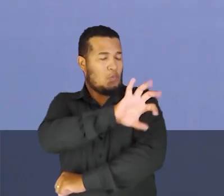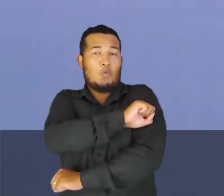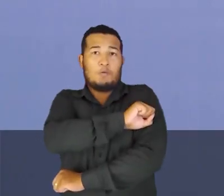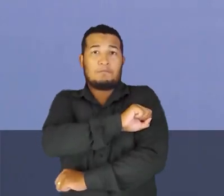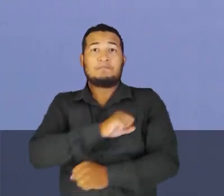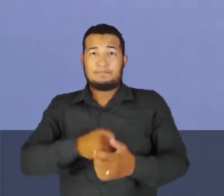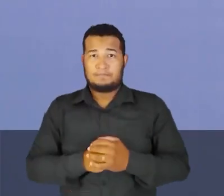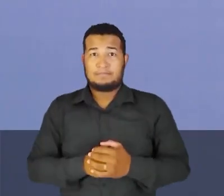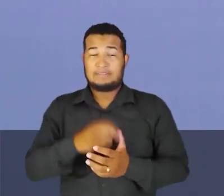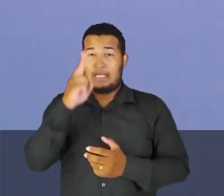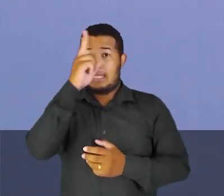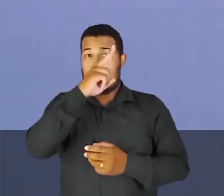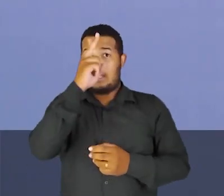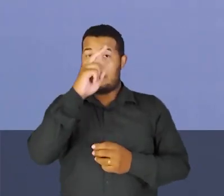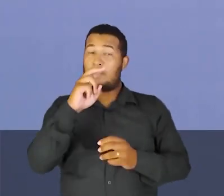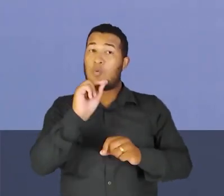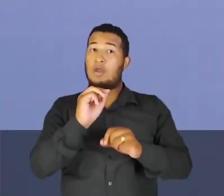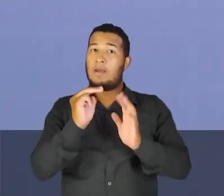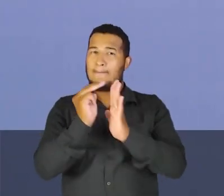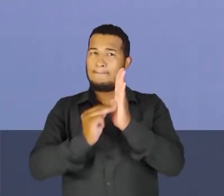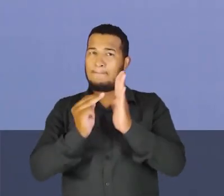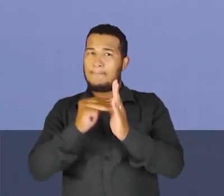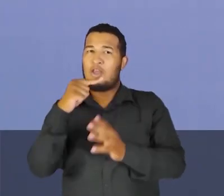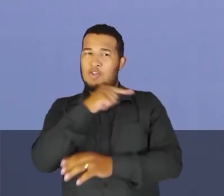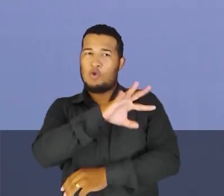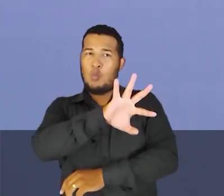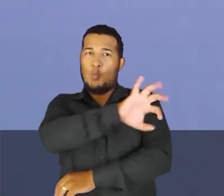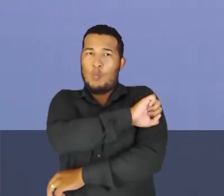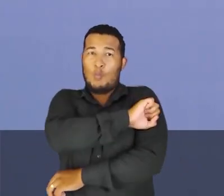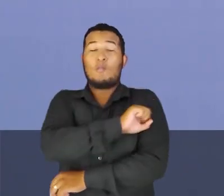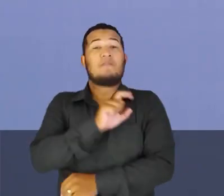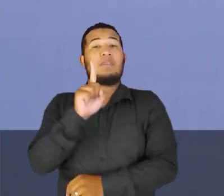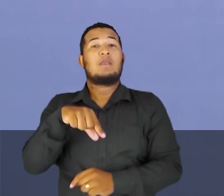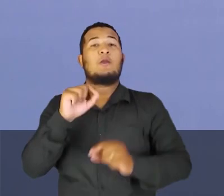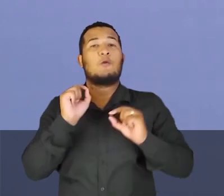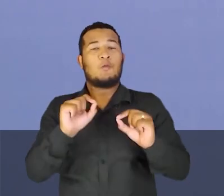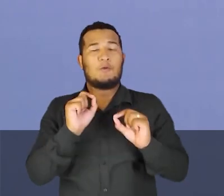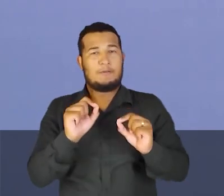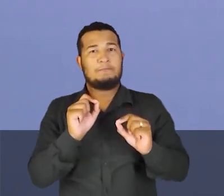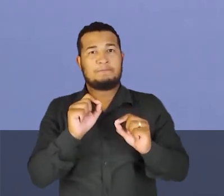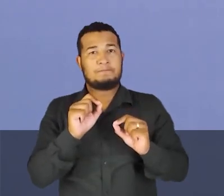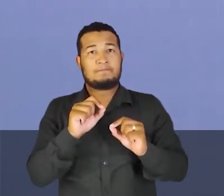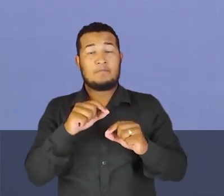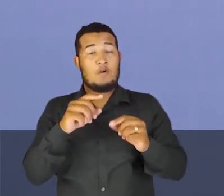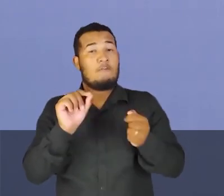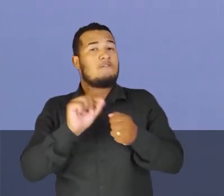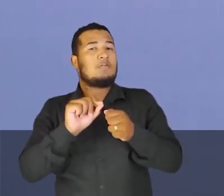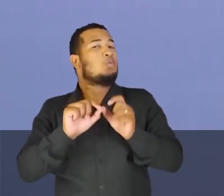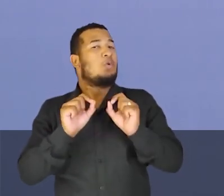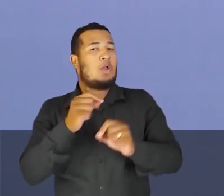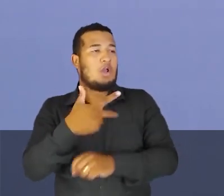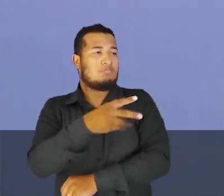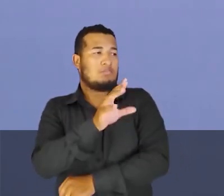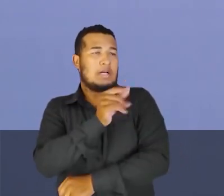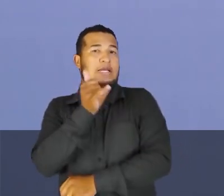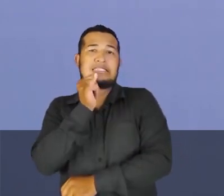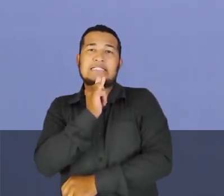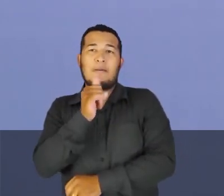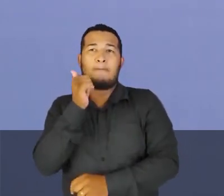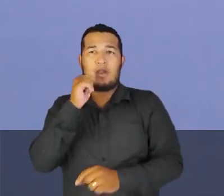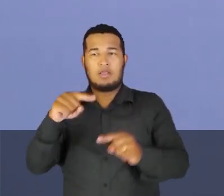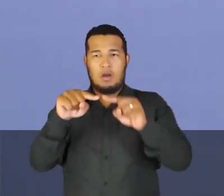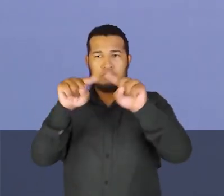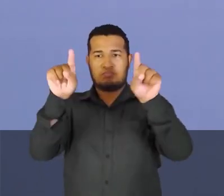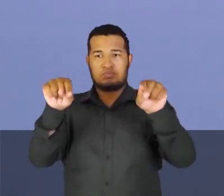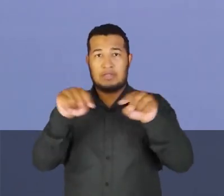E lembra aí que esse método, o adesivo anticoncepcional, ele é colocado, a mulher recebe uma cartelinha